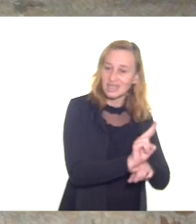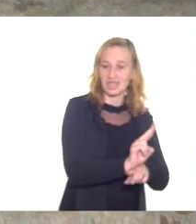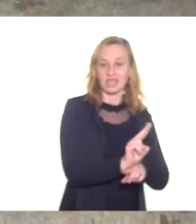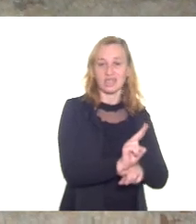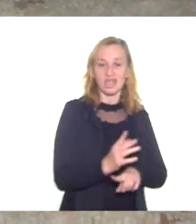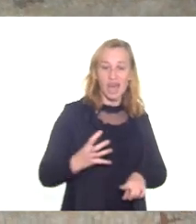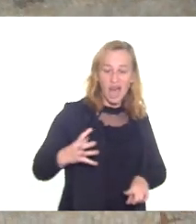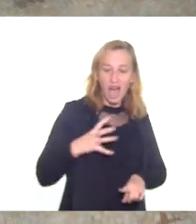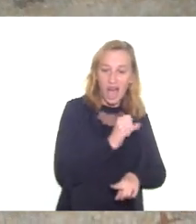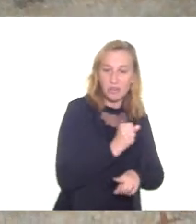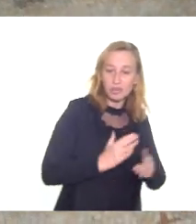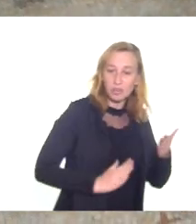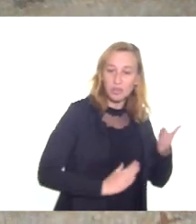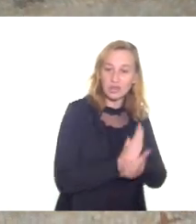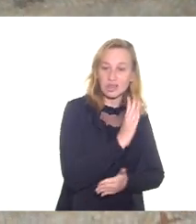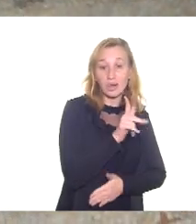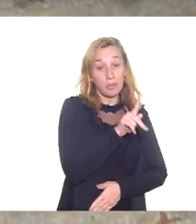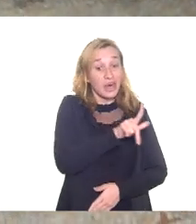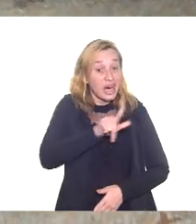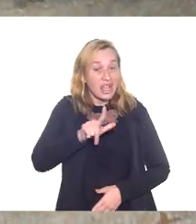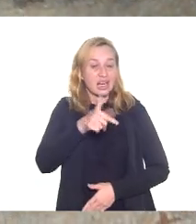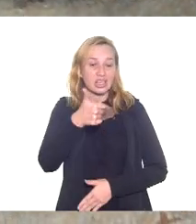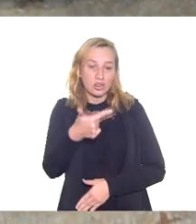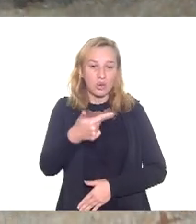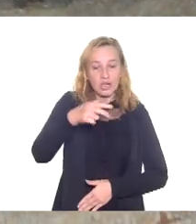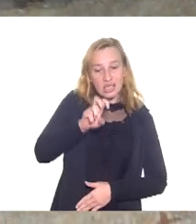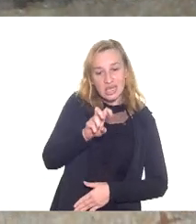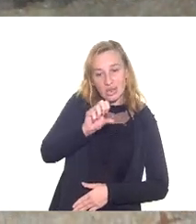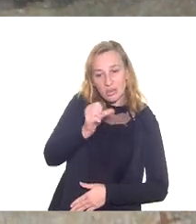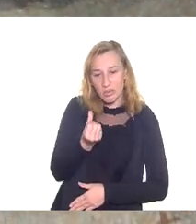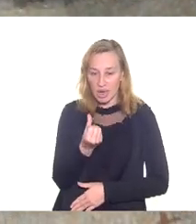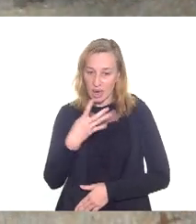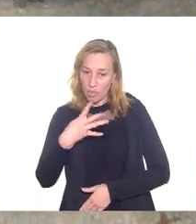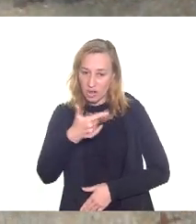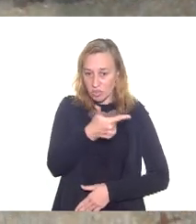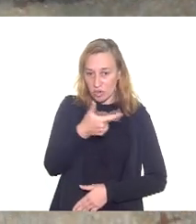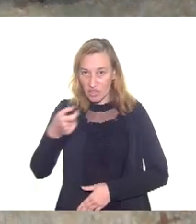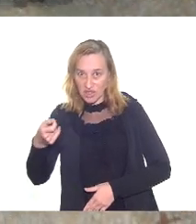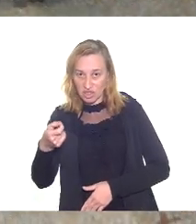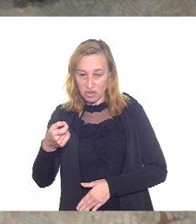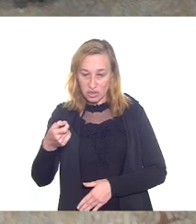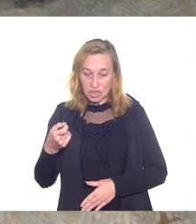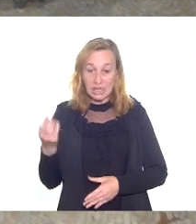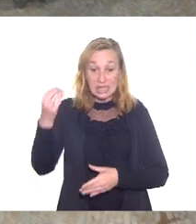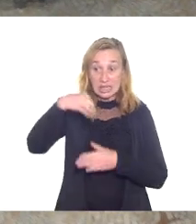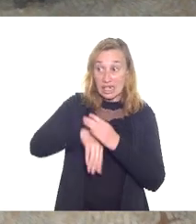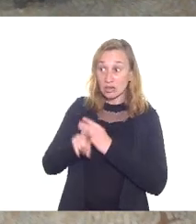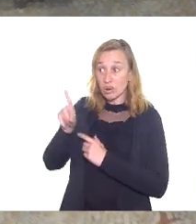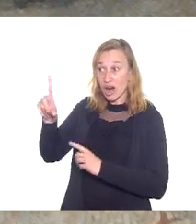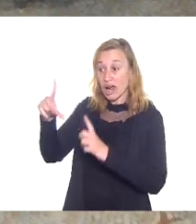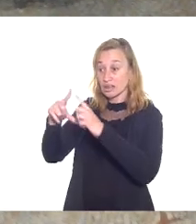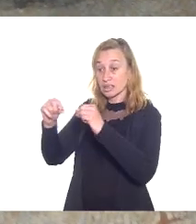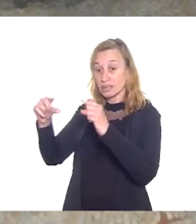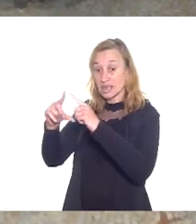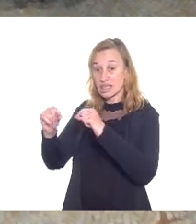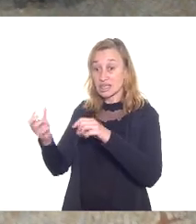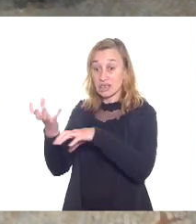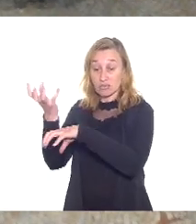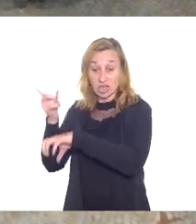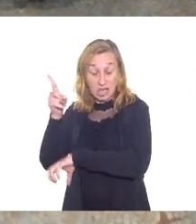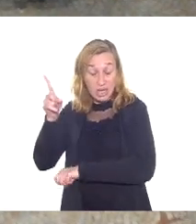urgente à aprovação do PL 2564 de 2020, que tramita no Senado Federal,